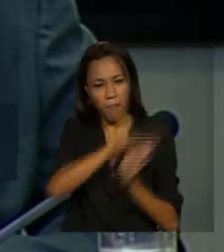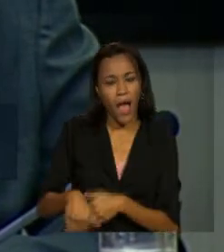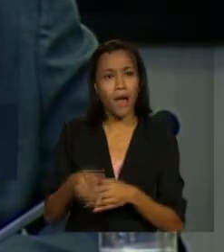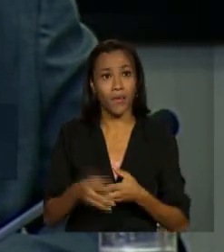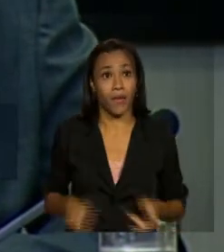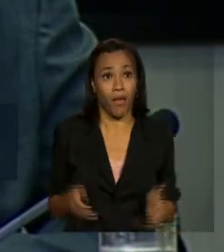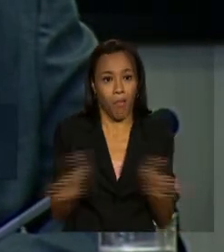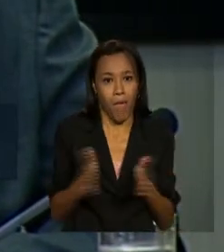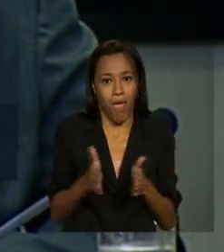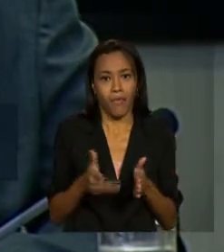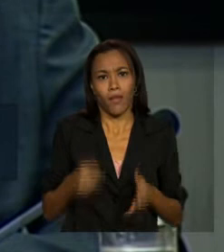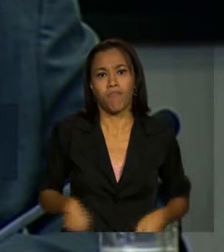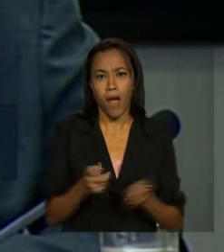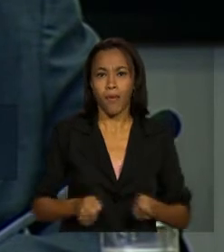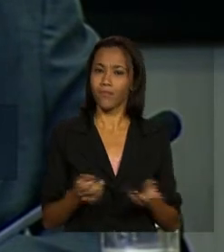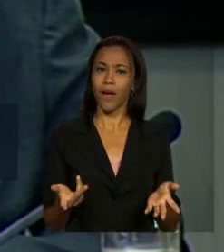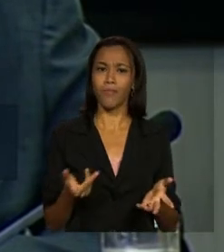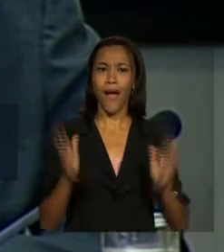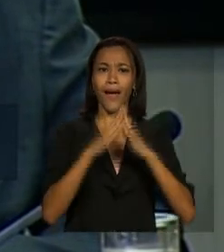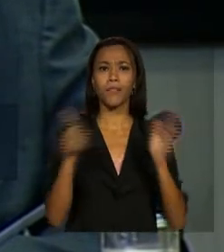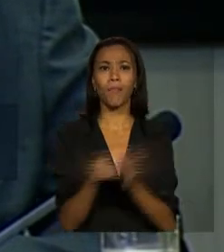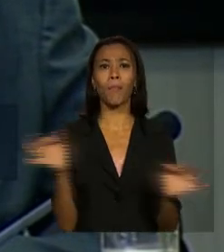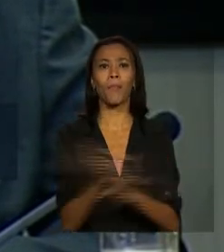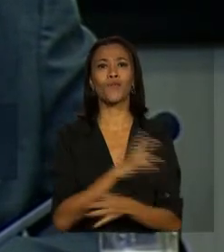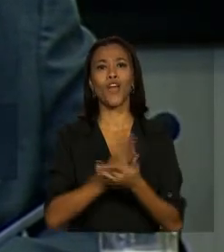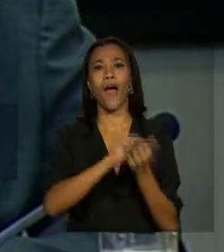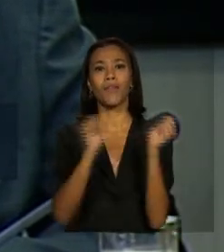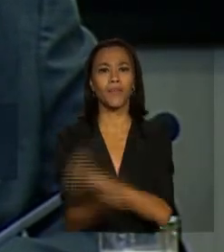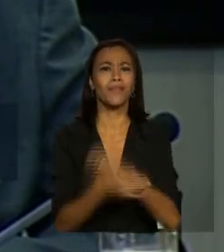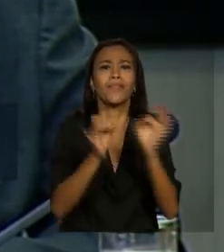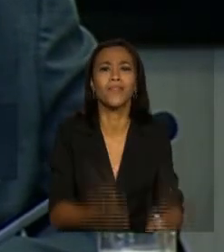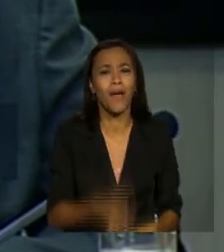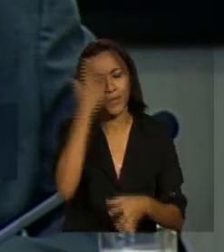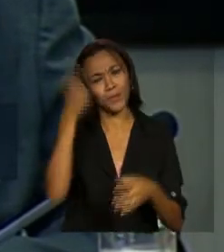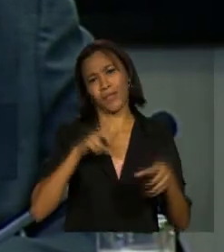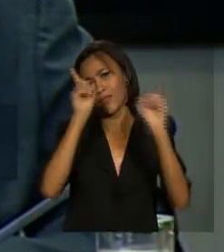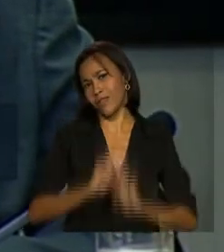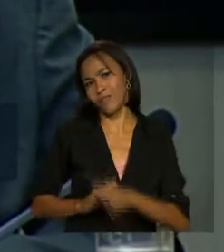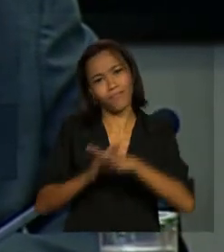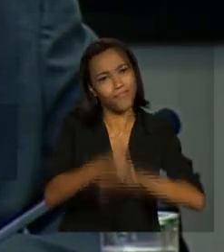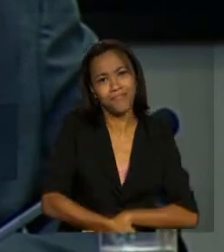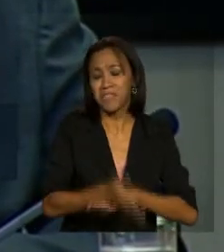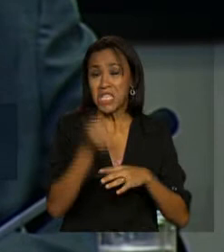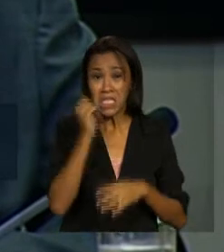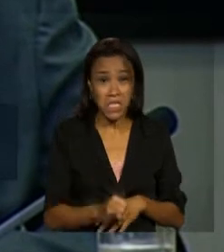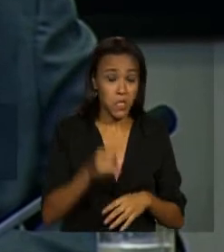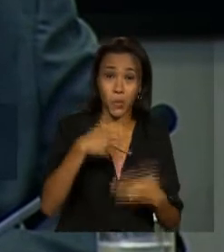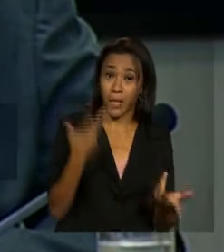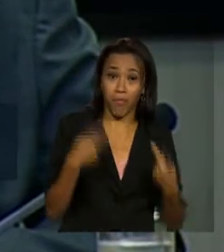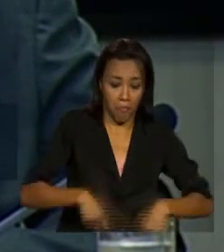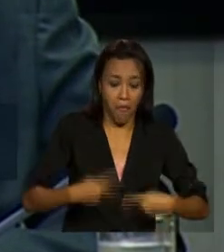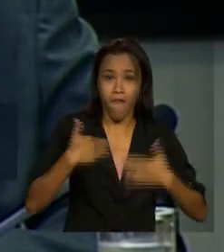passar a cadeira de rodas. A casa já vai estar, né, servindo para a pessoa com deficiência. E aí, se a deficiência não é física, é uma